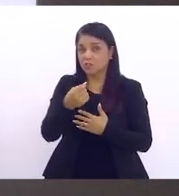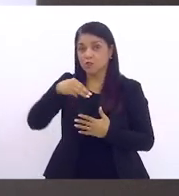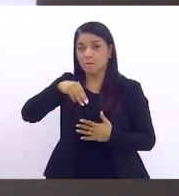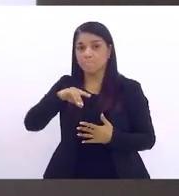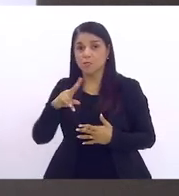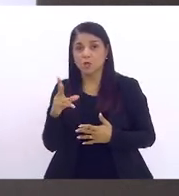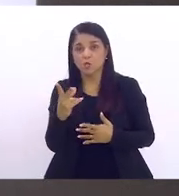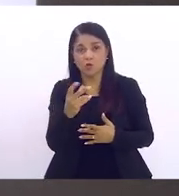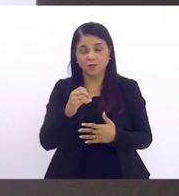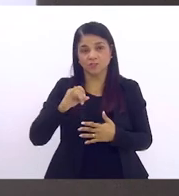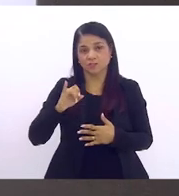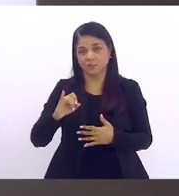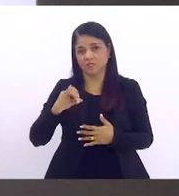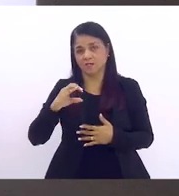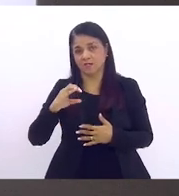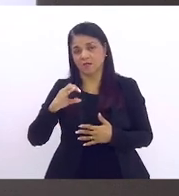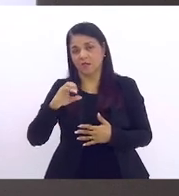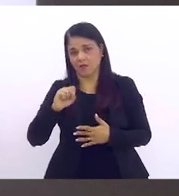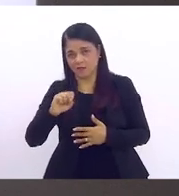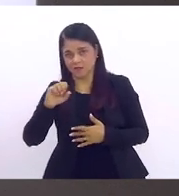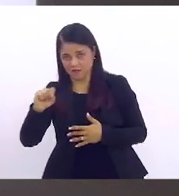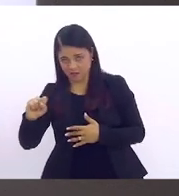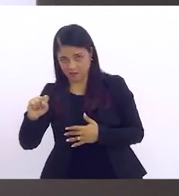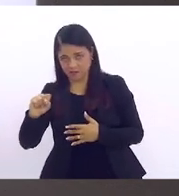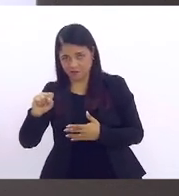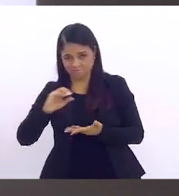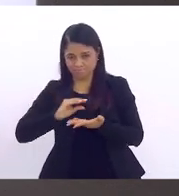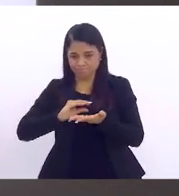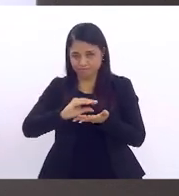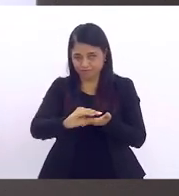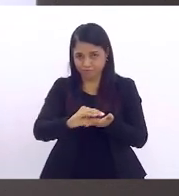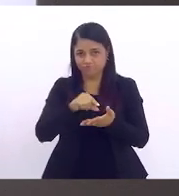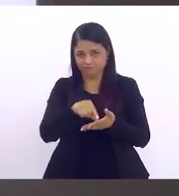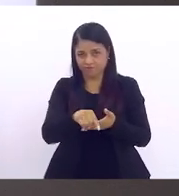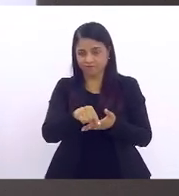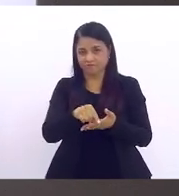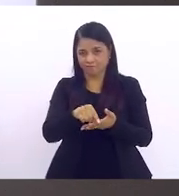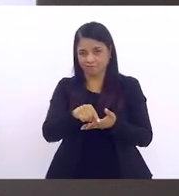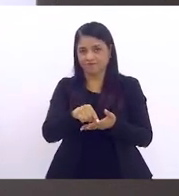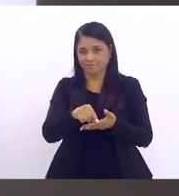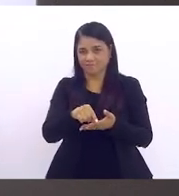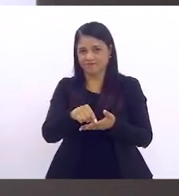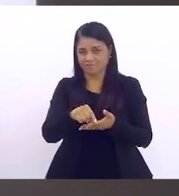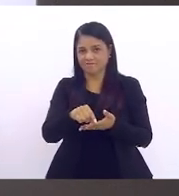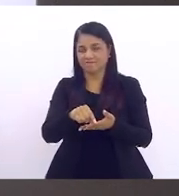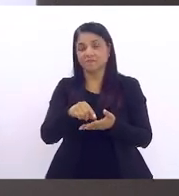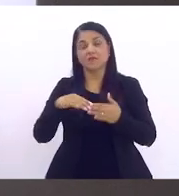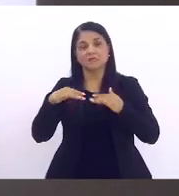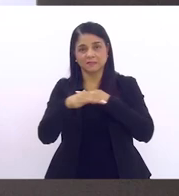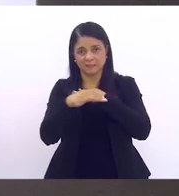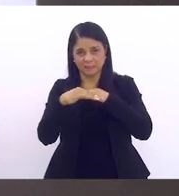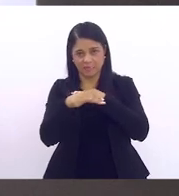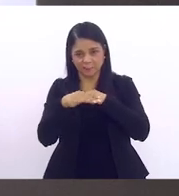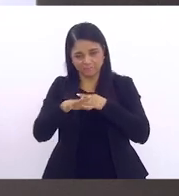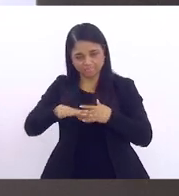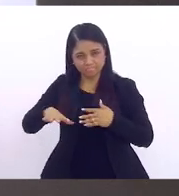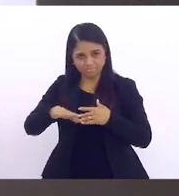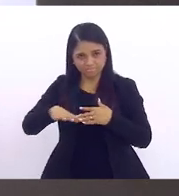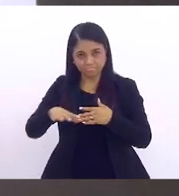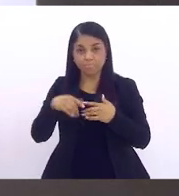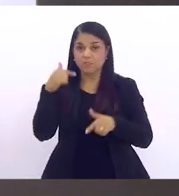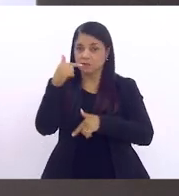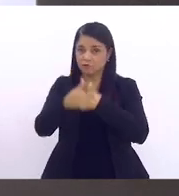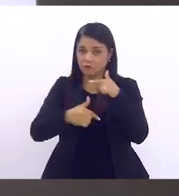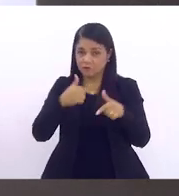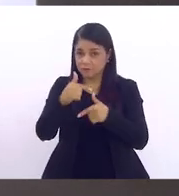de ISS que foram direcionados para proporcionalmente para PR PR para para essas cidades então todos esses trabalhos que